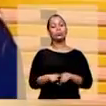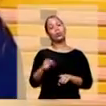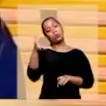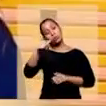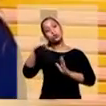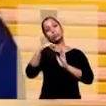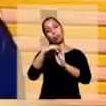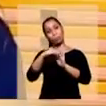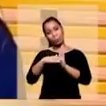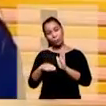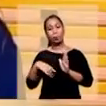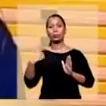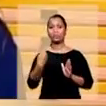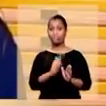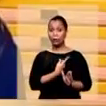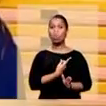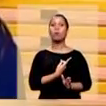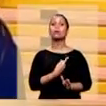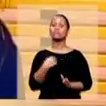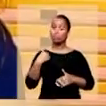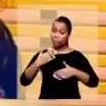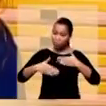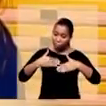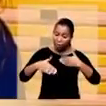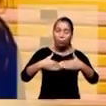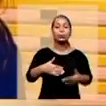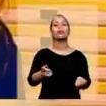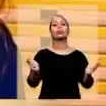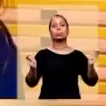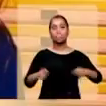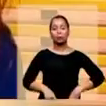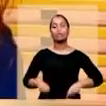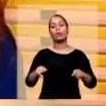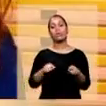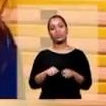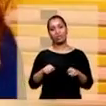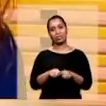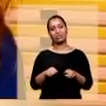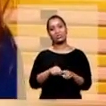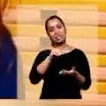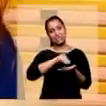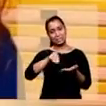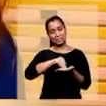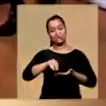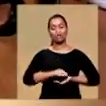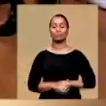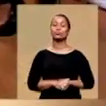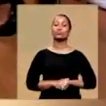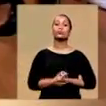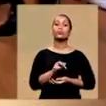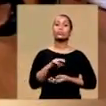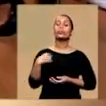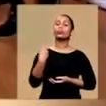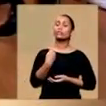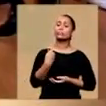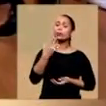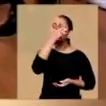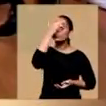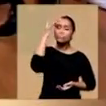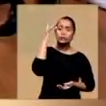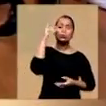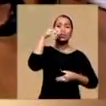vários programas que a gente está caminhando para poder estruturar novamente na Secretaria. Lucimar, e para quem